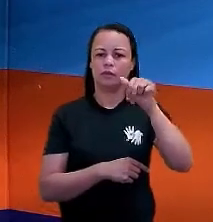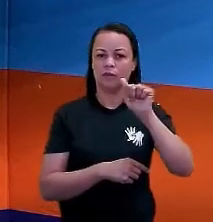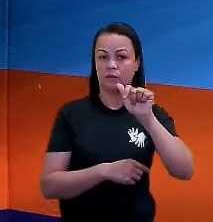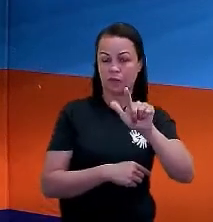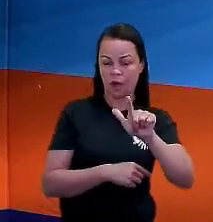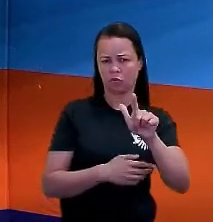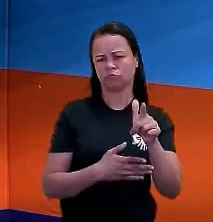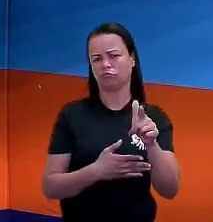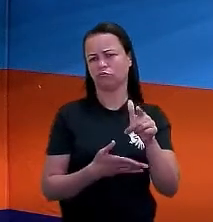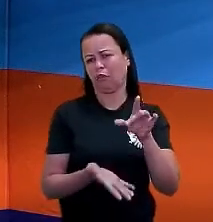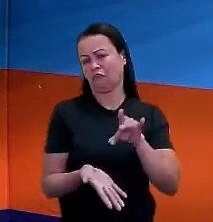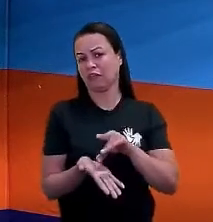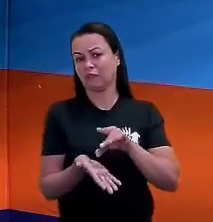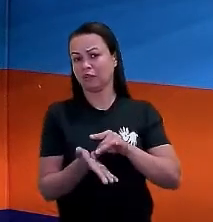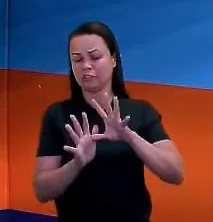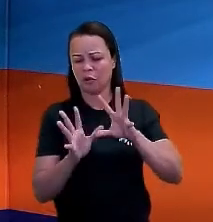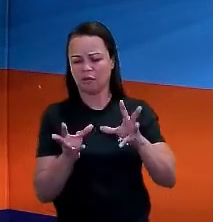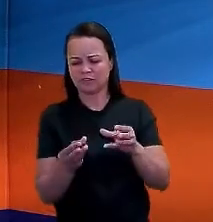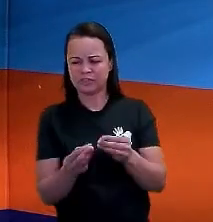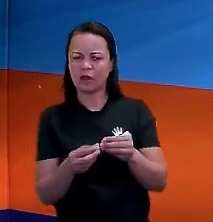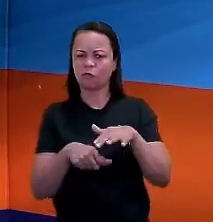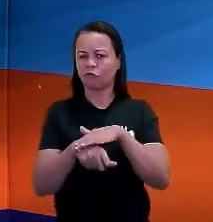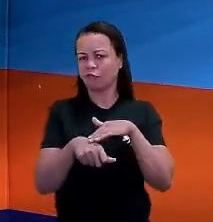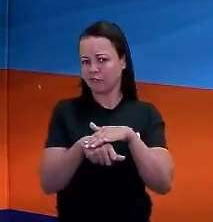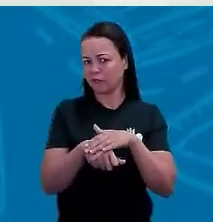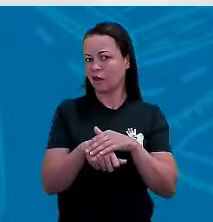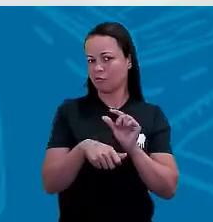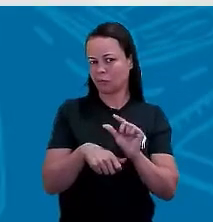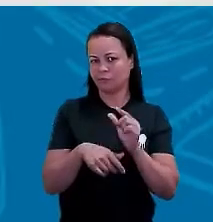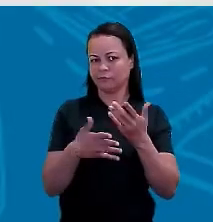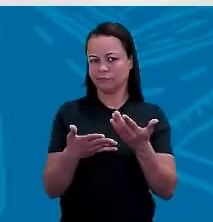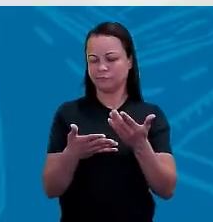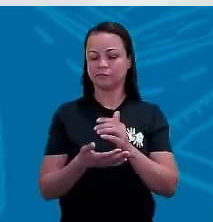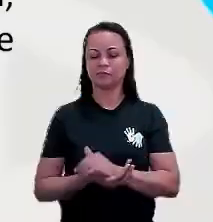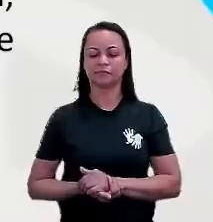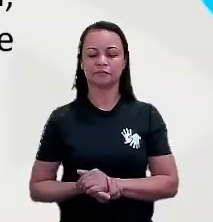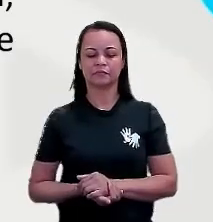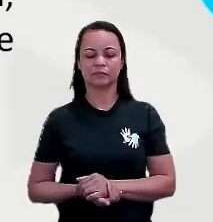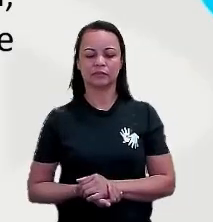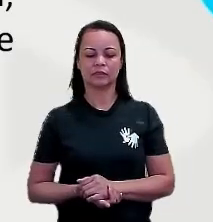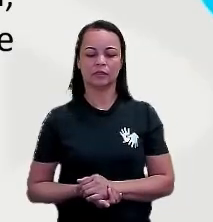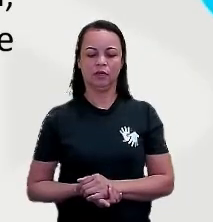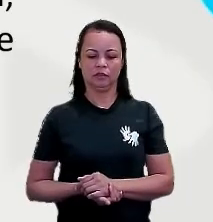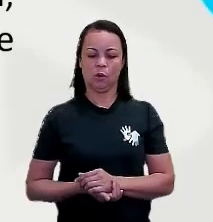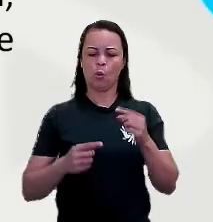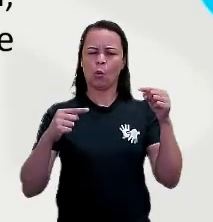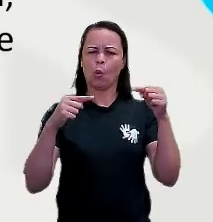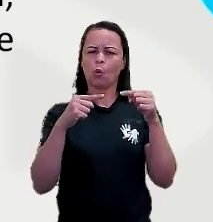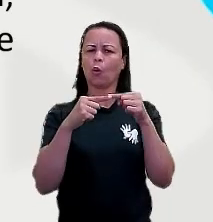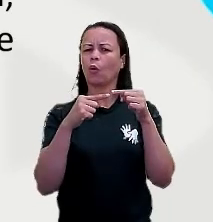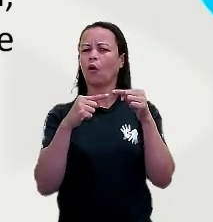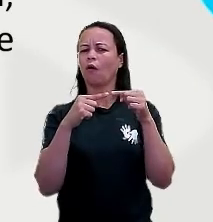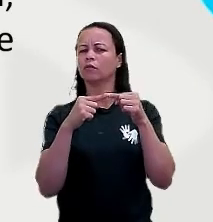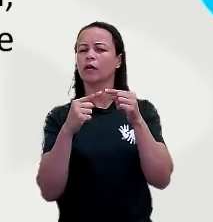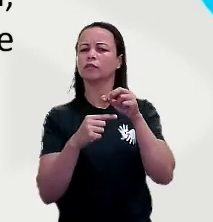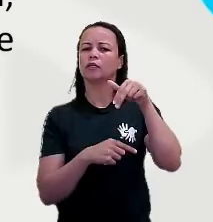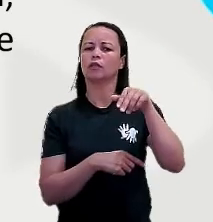uma revisão, conversar um pouco, tá bom? Então, o que é concordância